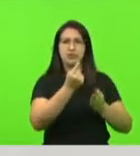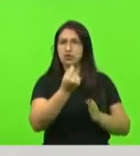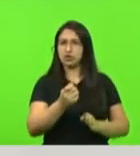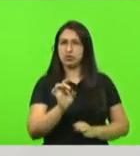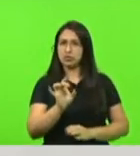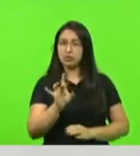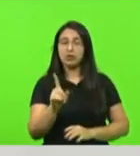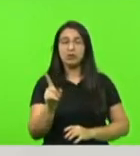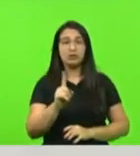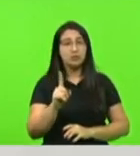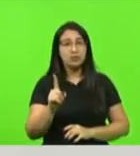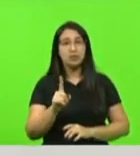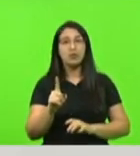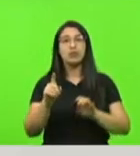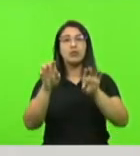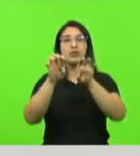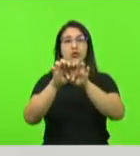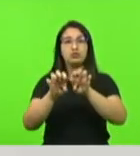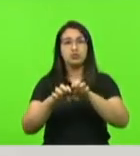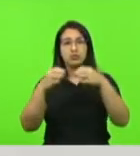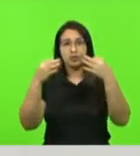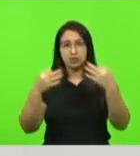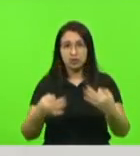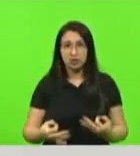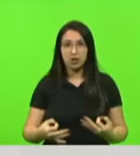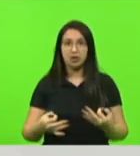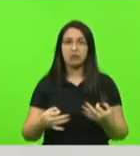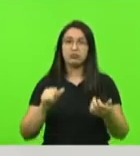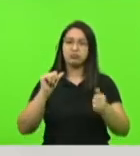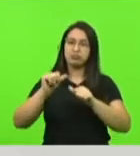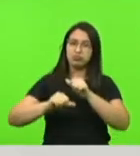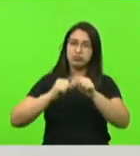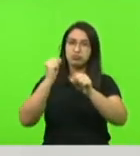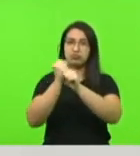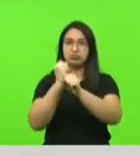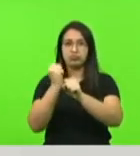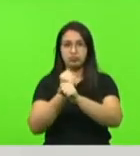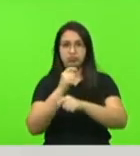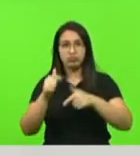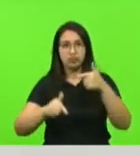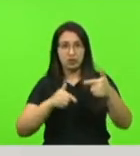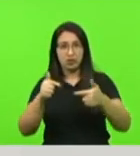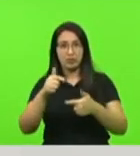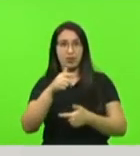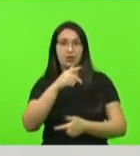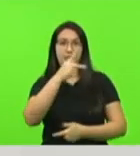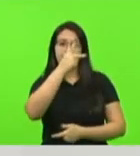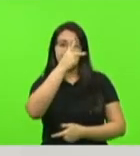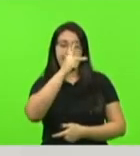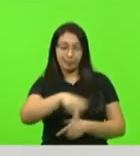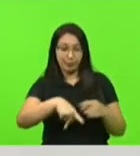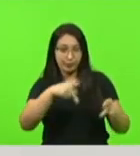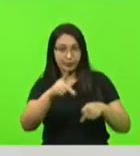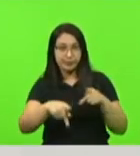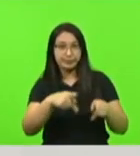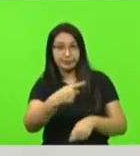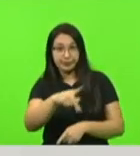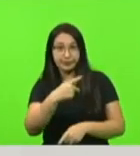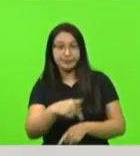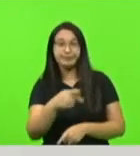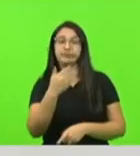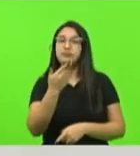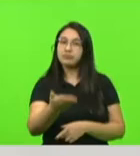entregue também condições de trabalho para os professores e dignidade para quem frequenta